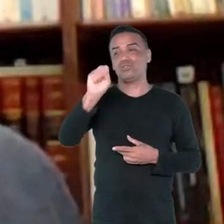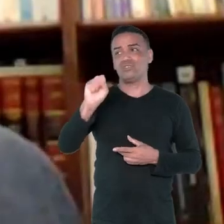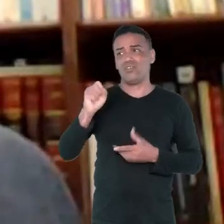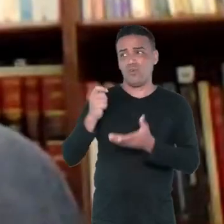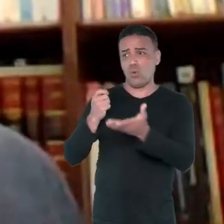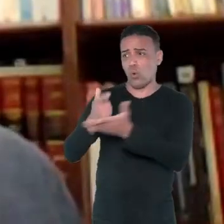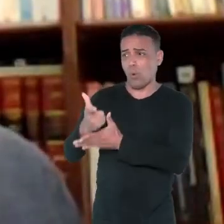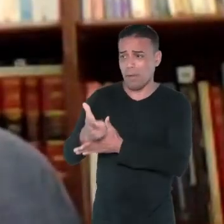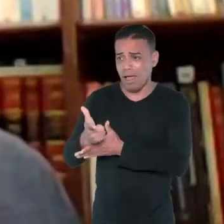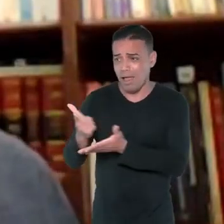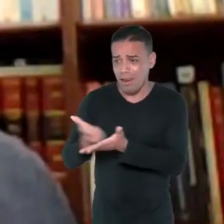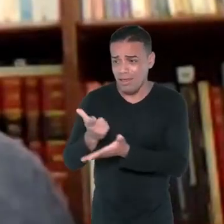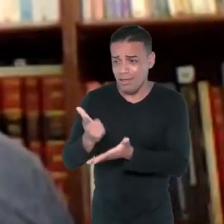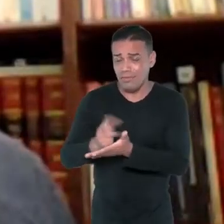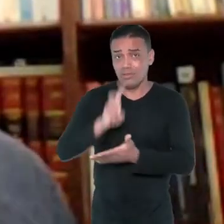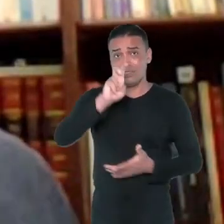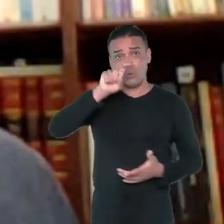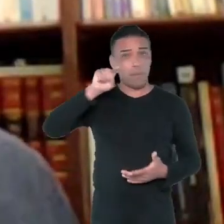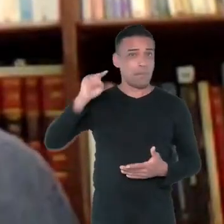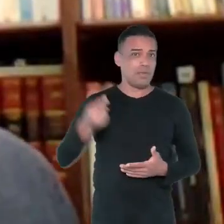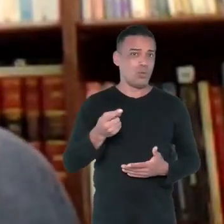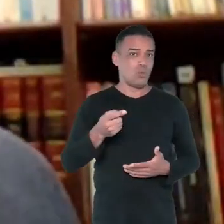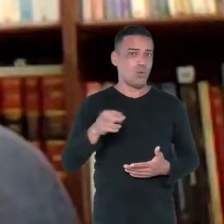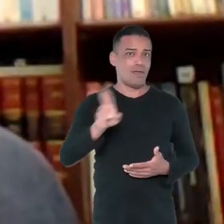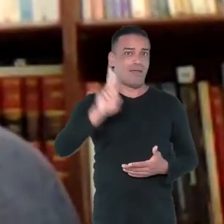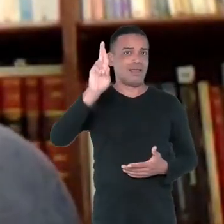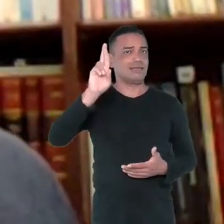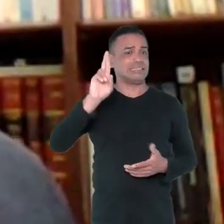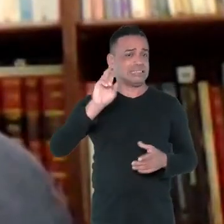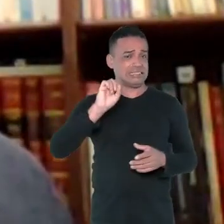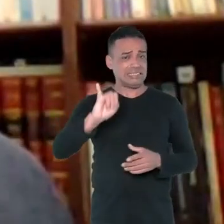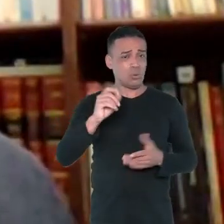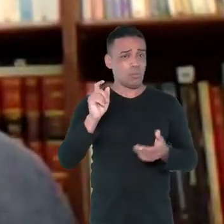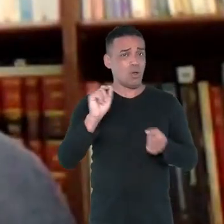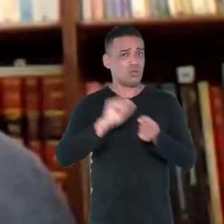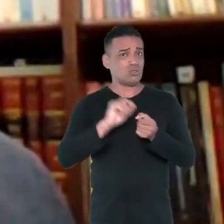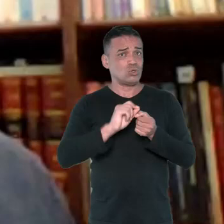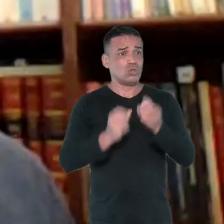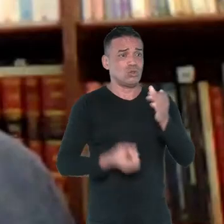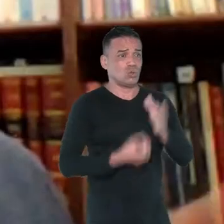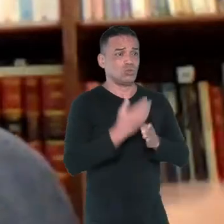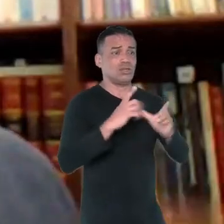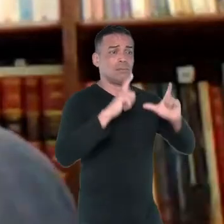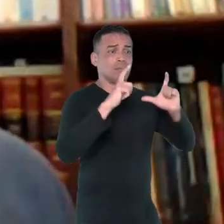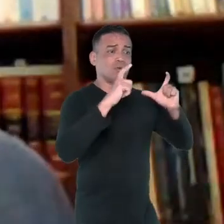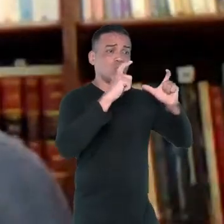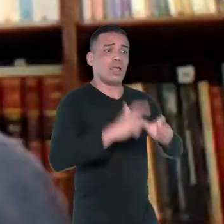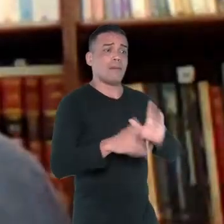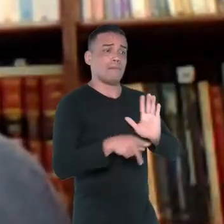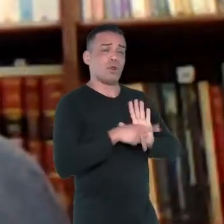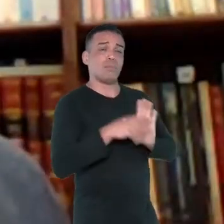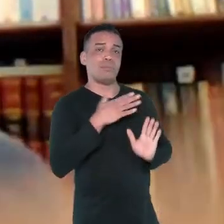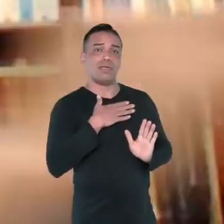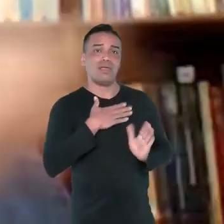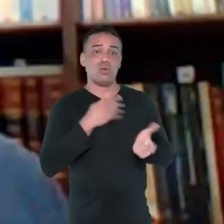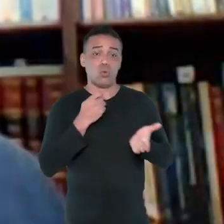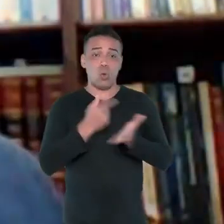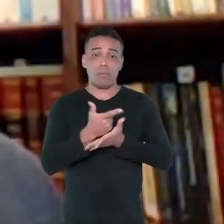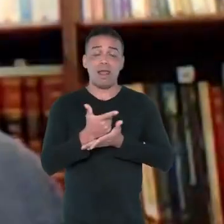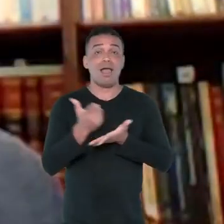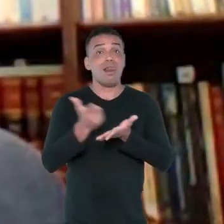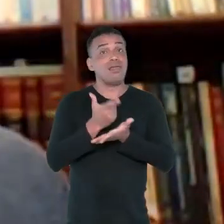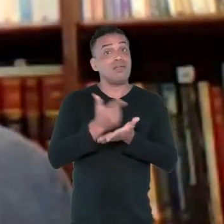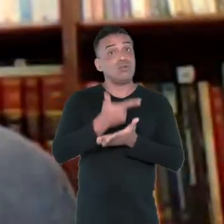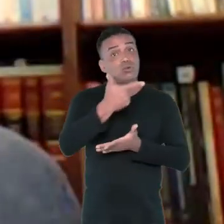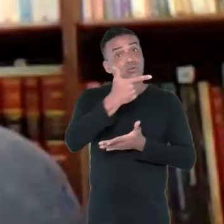um livro por R$ 5.000, se eu posso montar o meu sebo e comprar um livro por